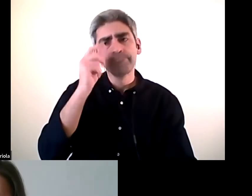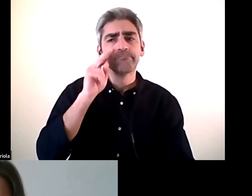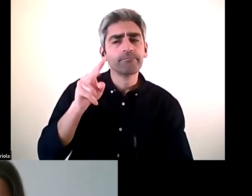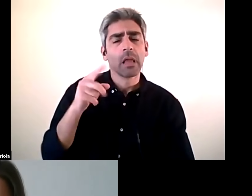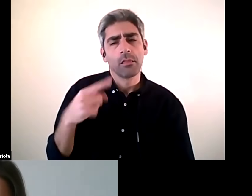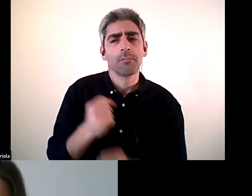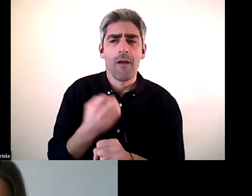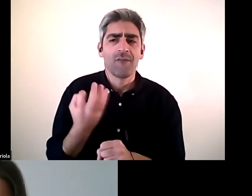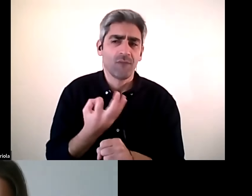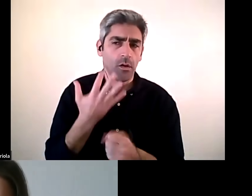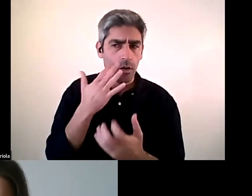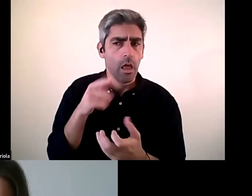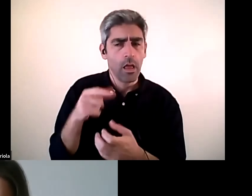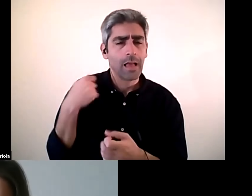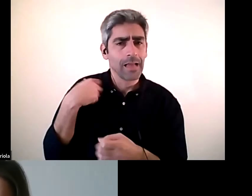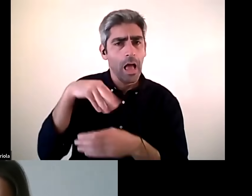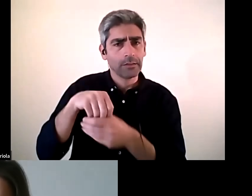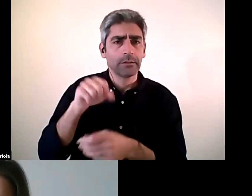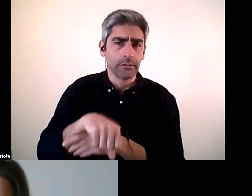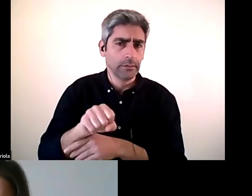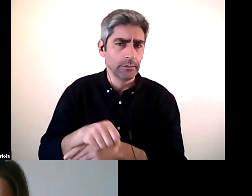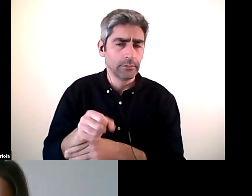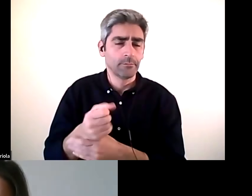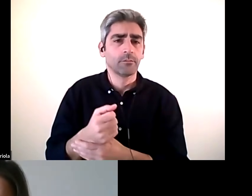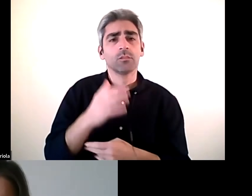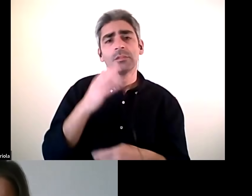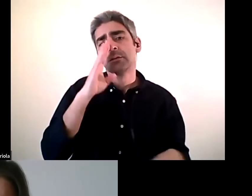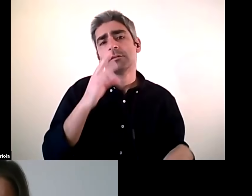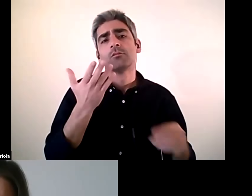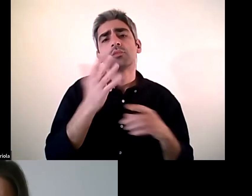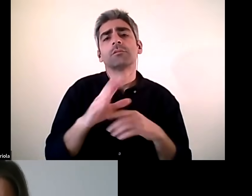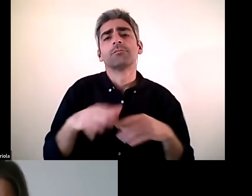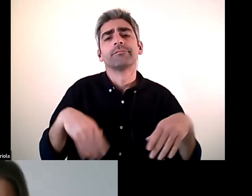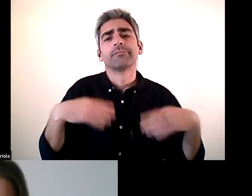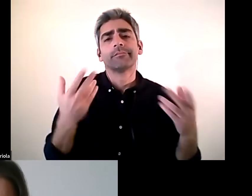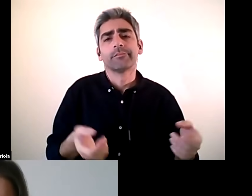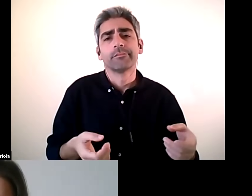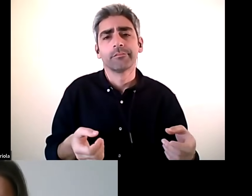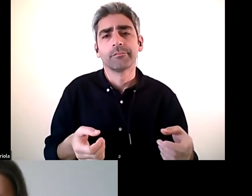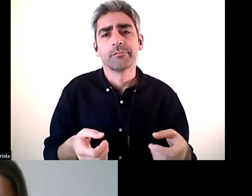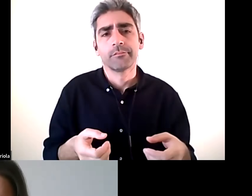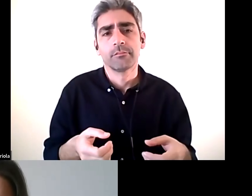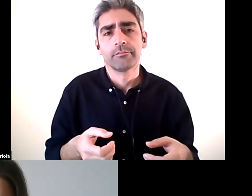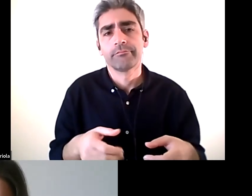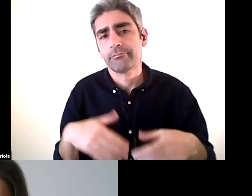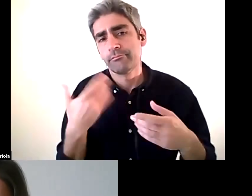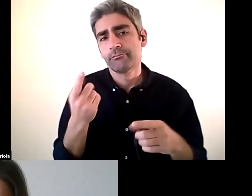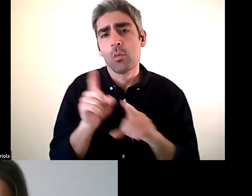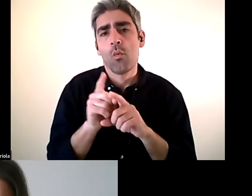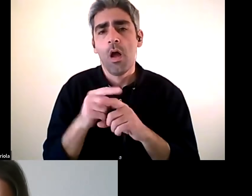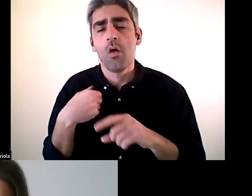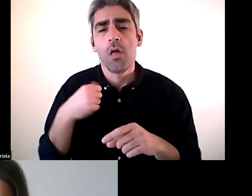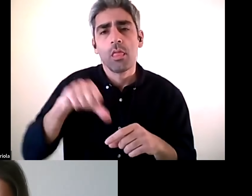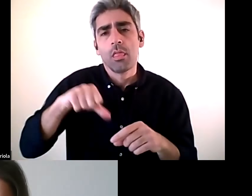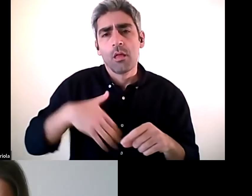trabalho a partir de casa e sim, na verdade, se eu estiver com, enfim, com uma